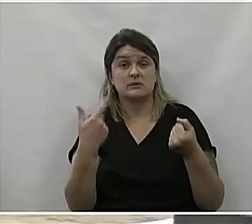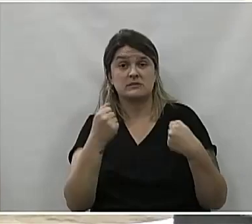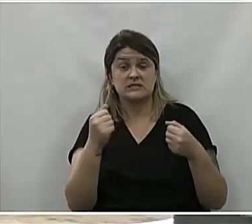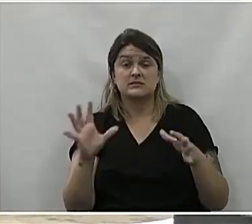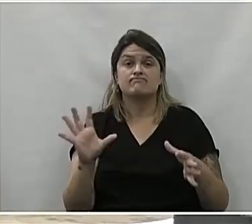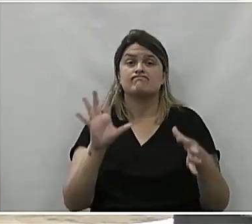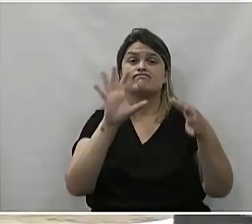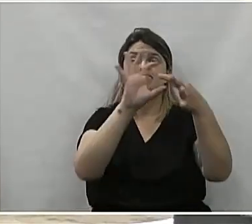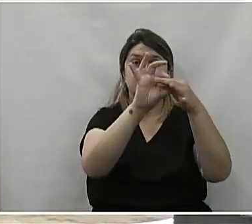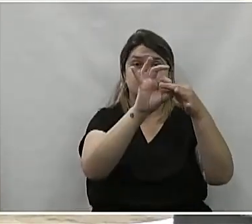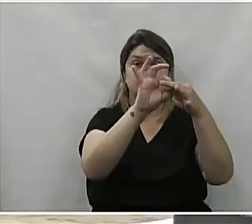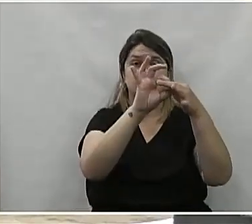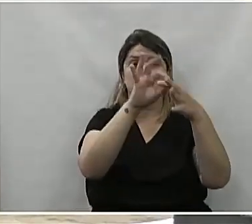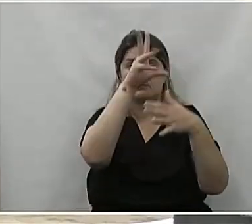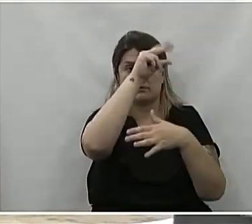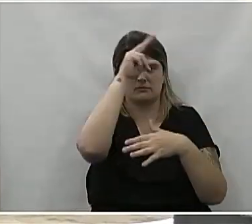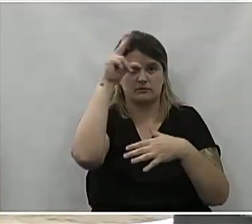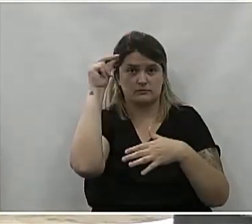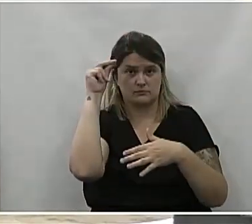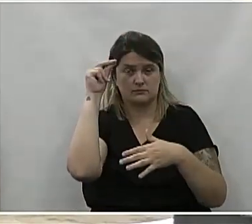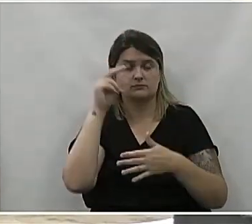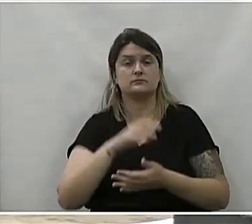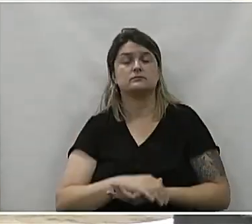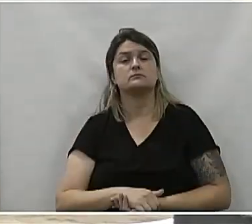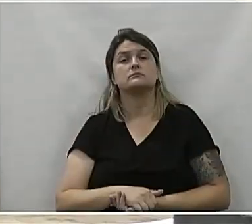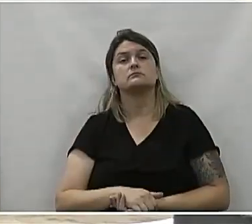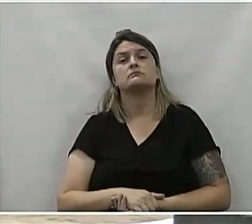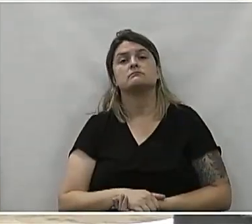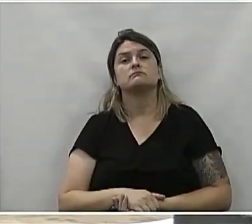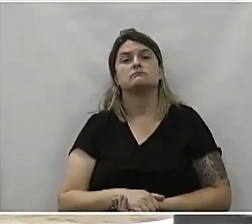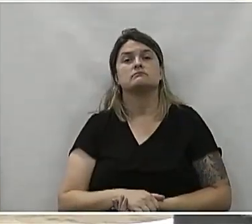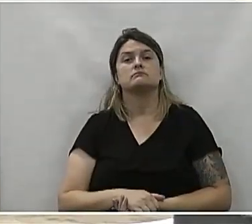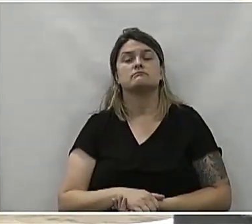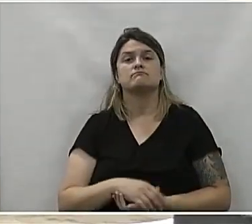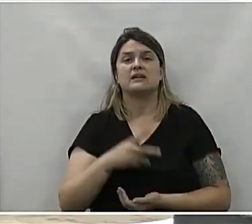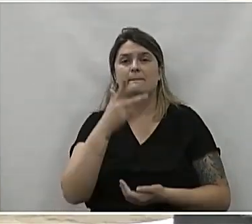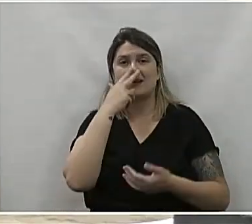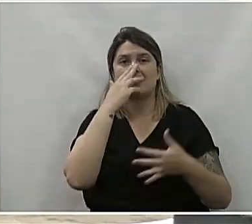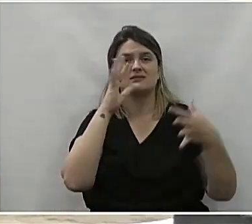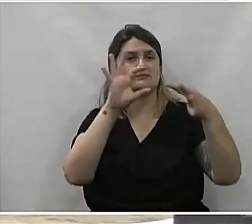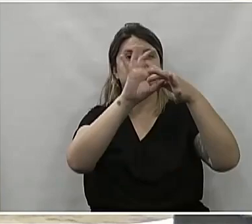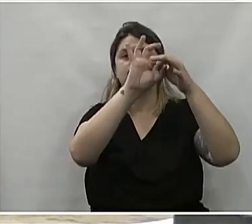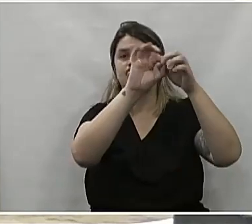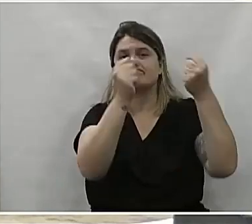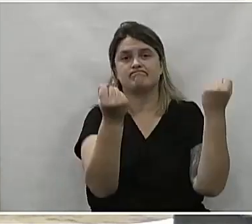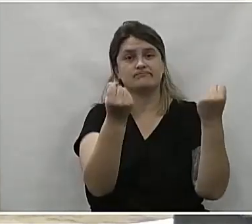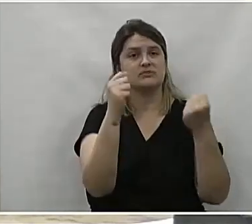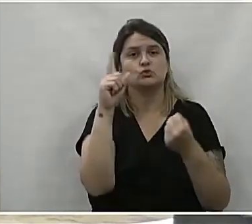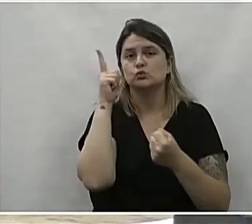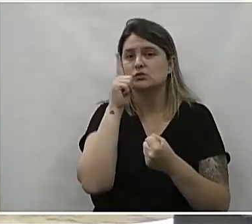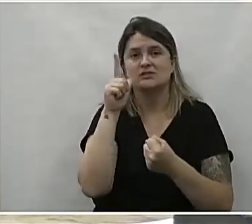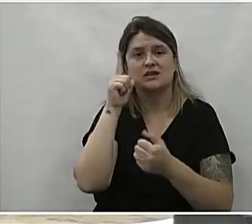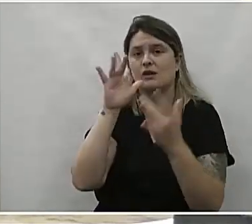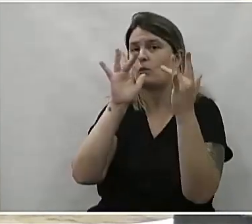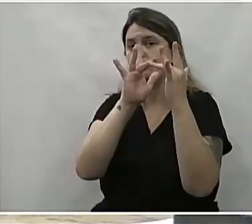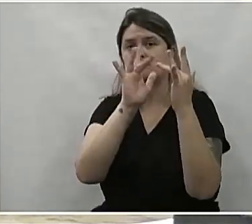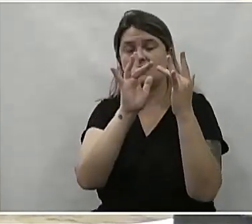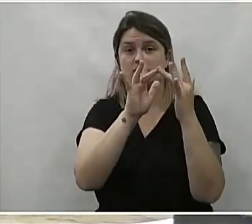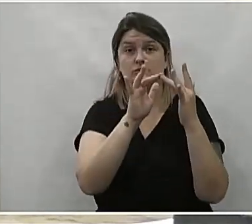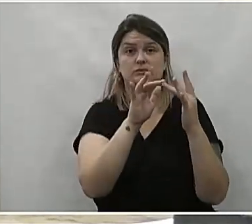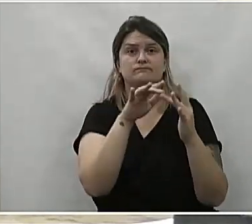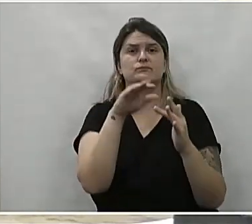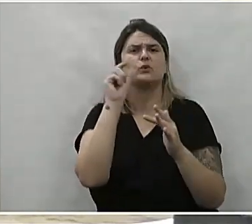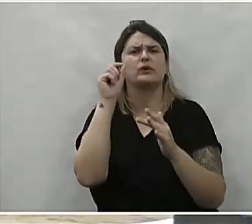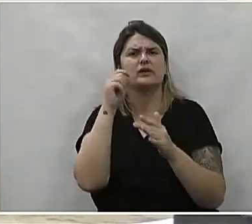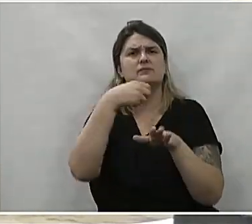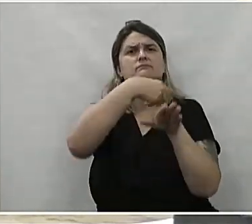um elo Com a administração Que não tem É um elo quebrado Nós não conseguimos chegar Tudo